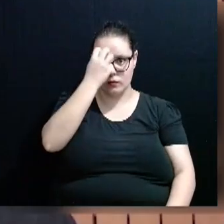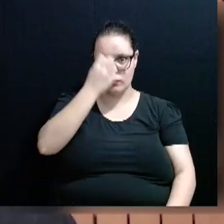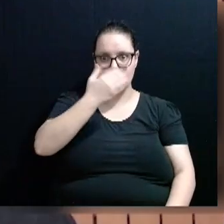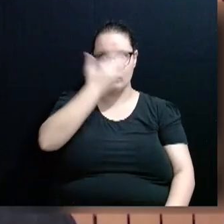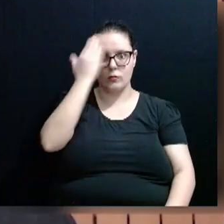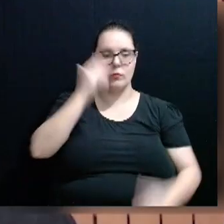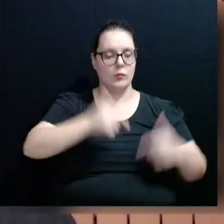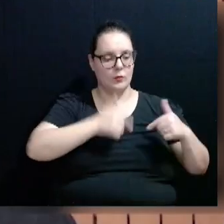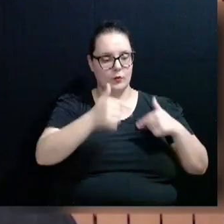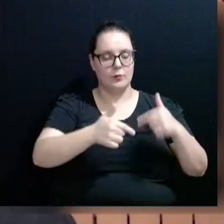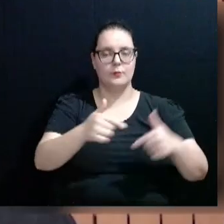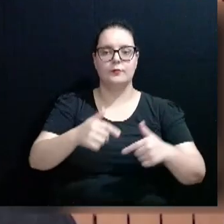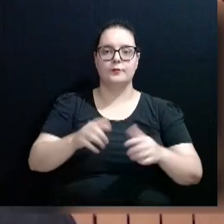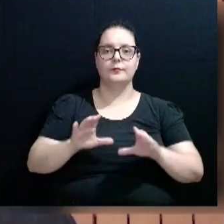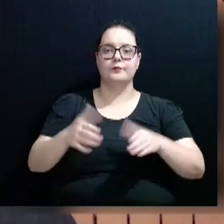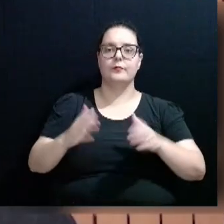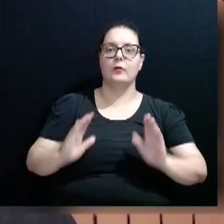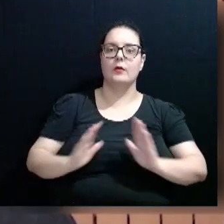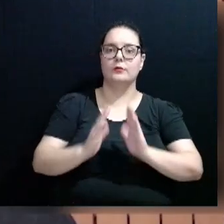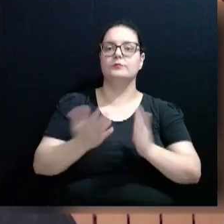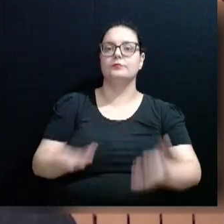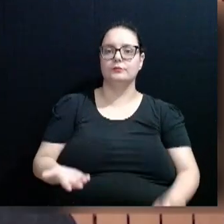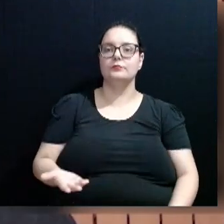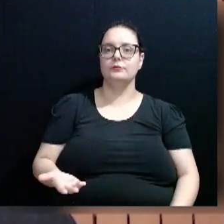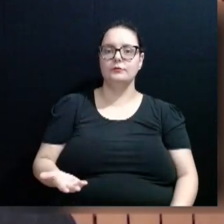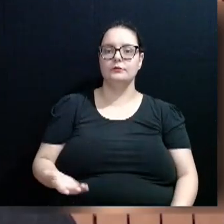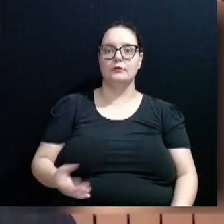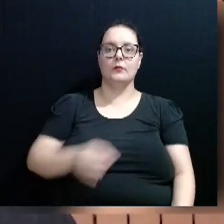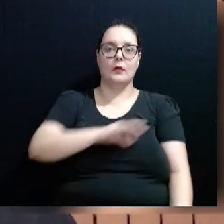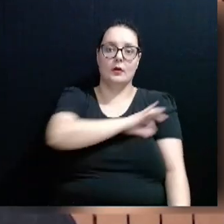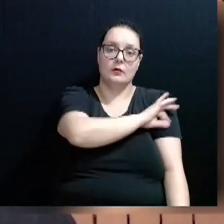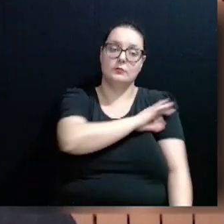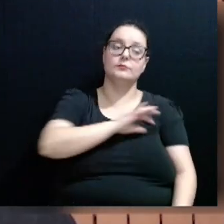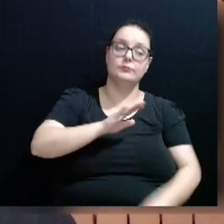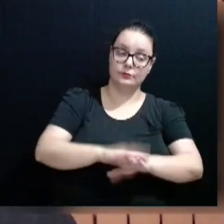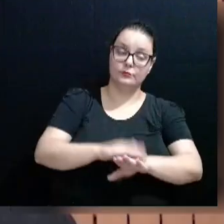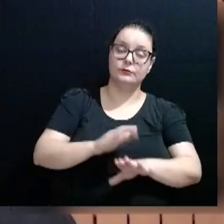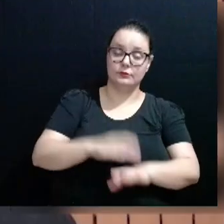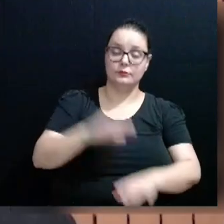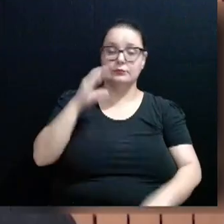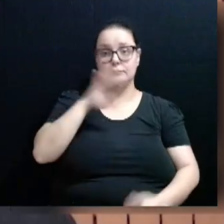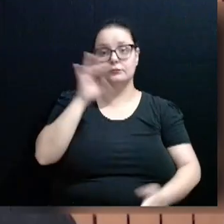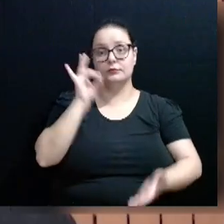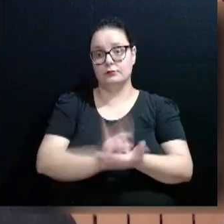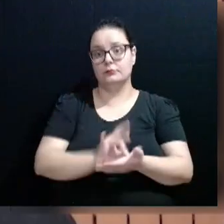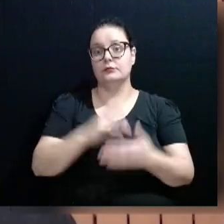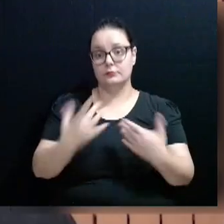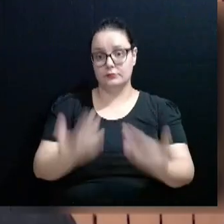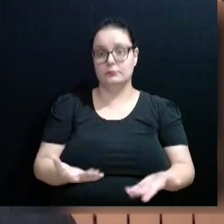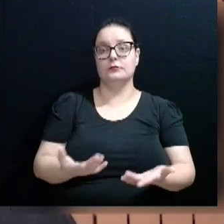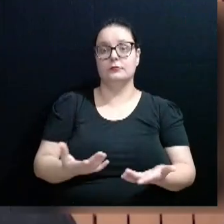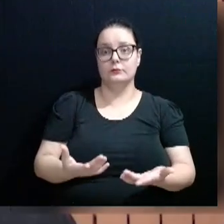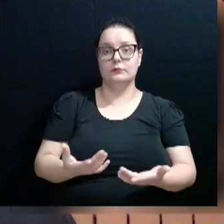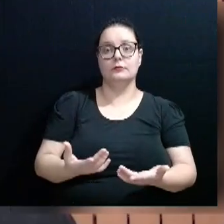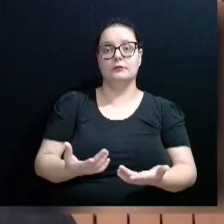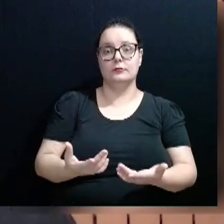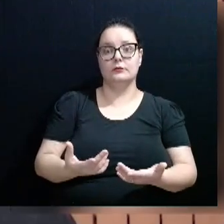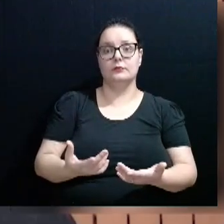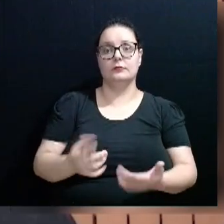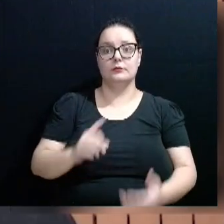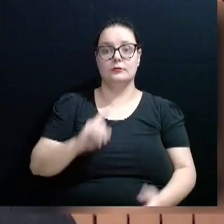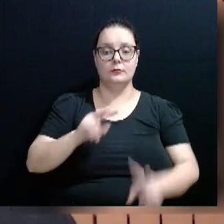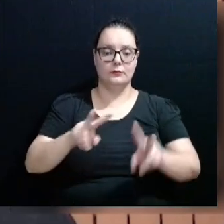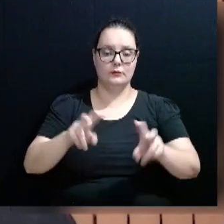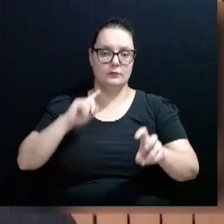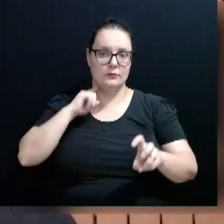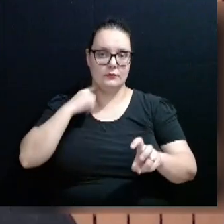comissão, eu espero que a prefeitura tome uma providência real sobre o lixo, entre aspas, de Campinas, que a